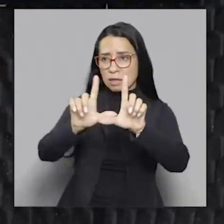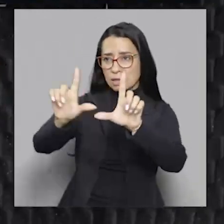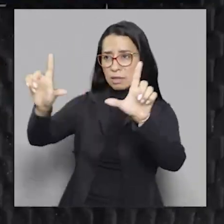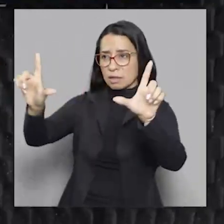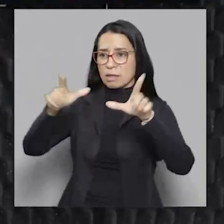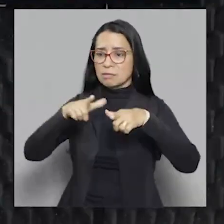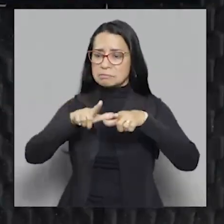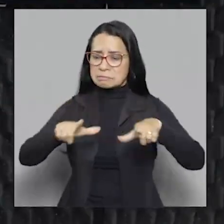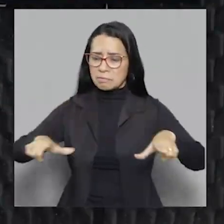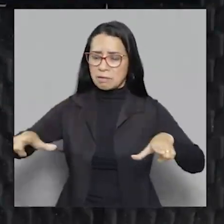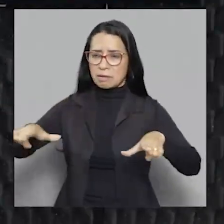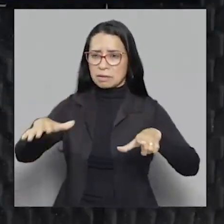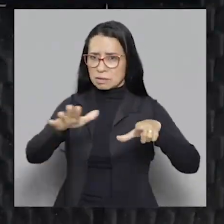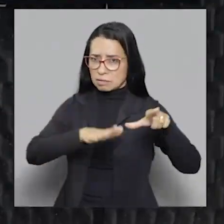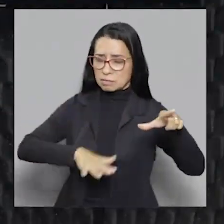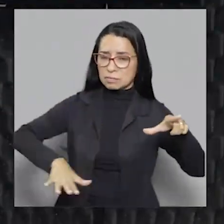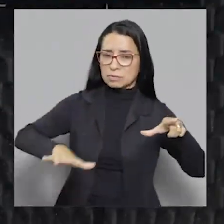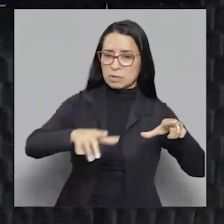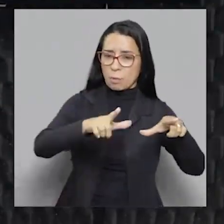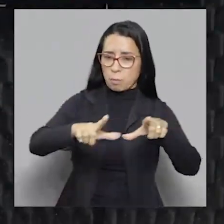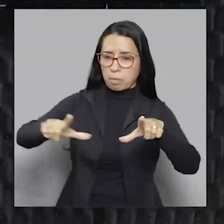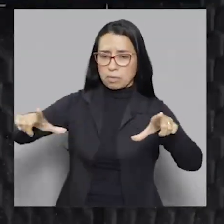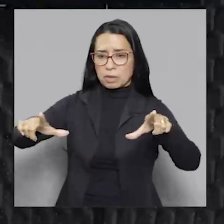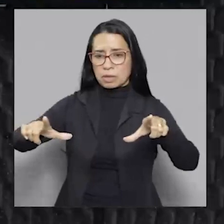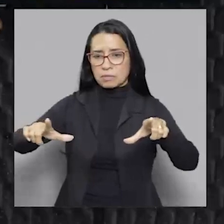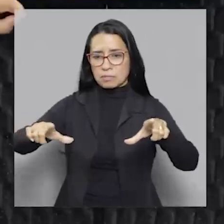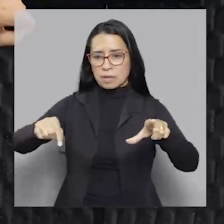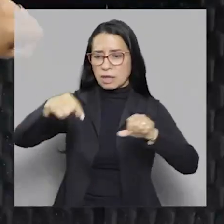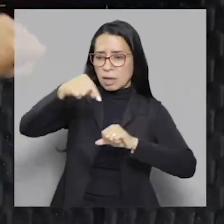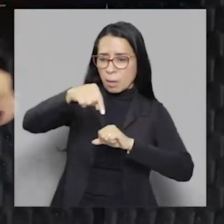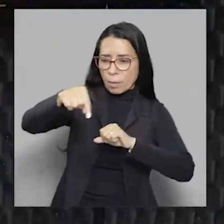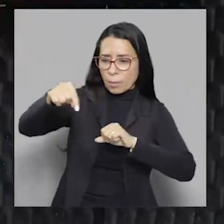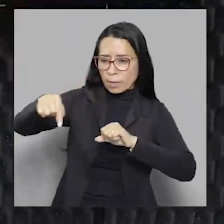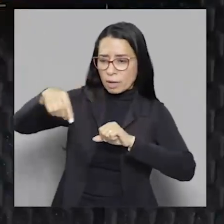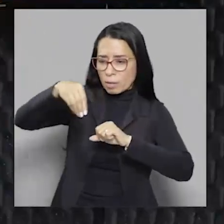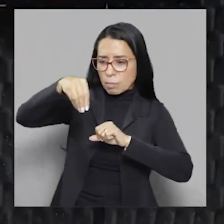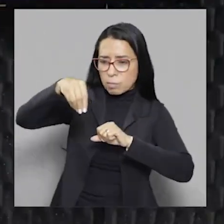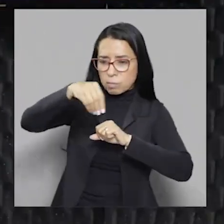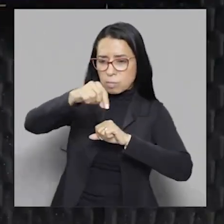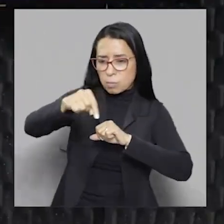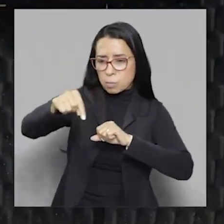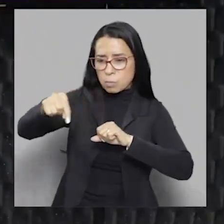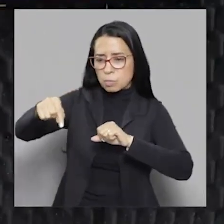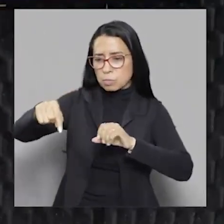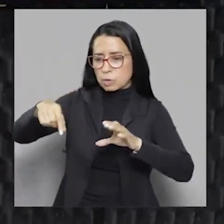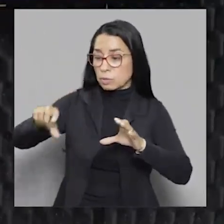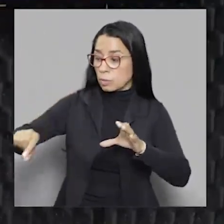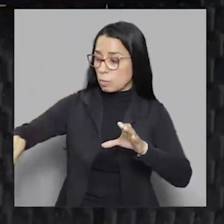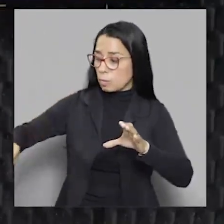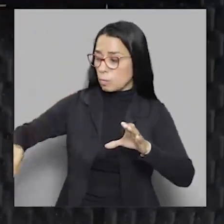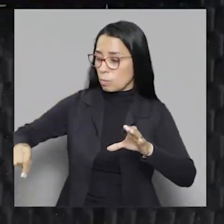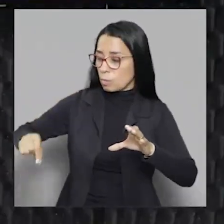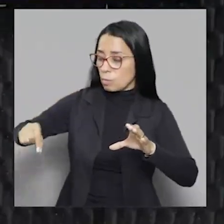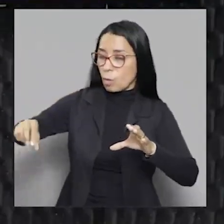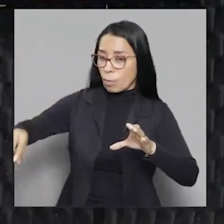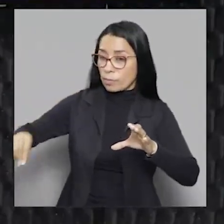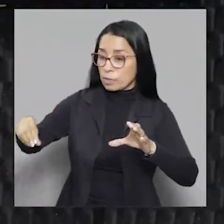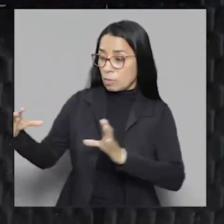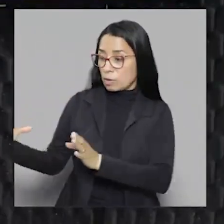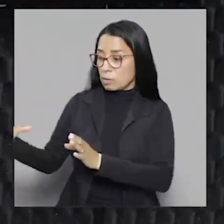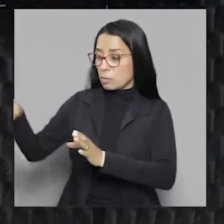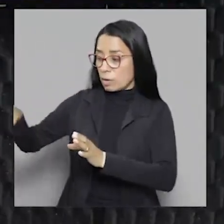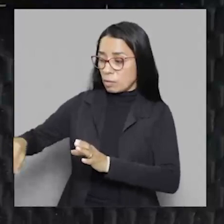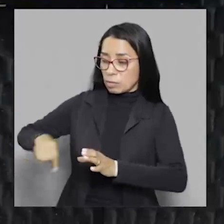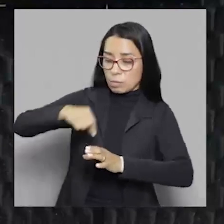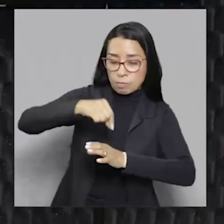chão. Essas telas, ele respingava, colocava pincel num balde de tinta, molhava e respingava